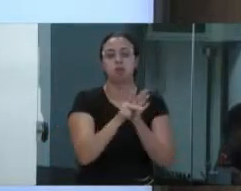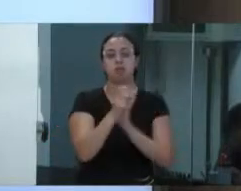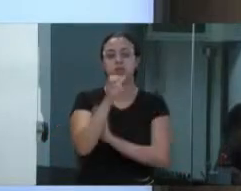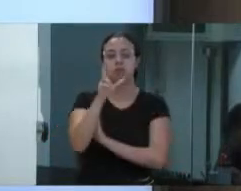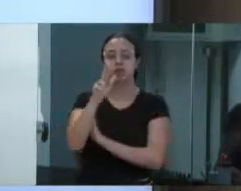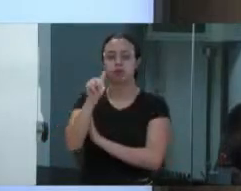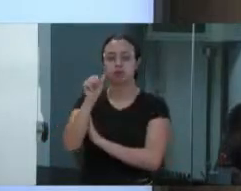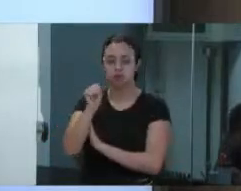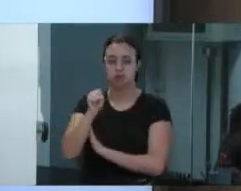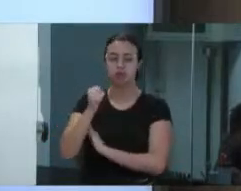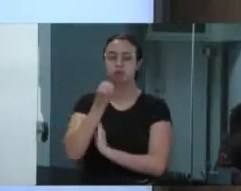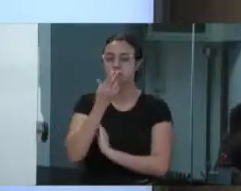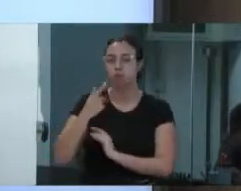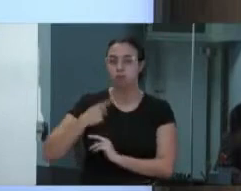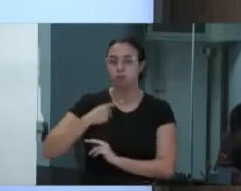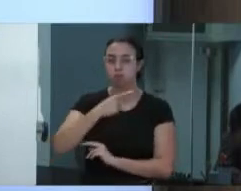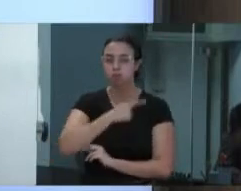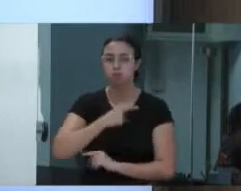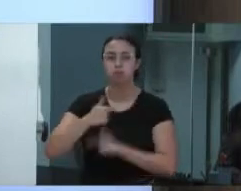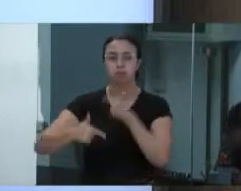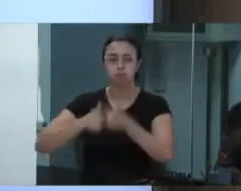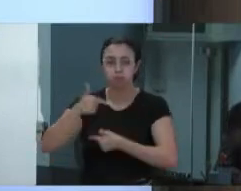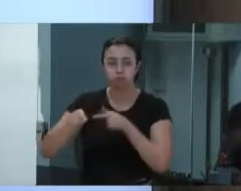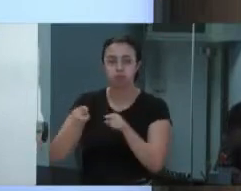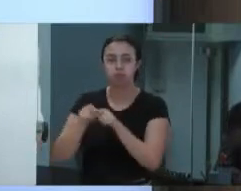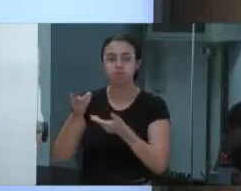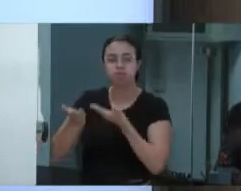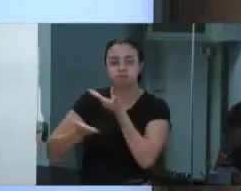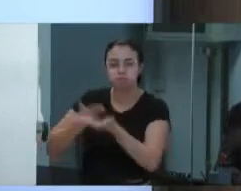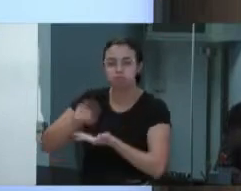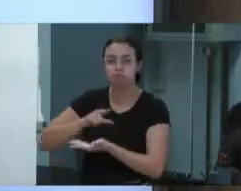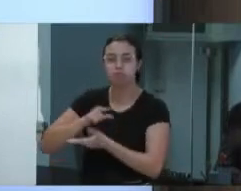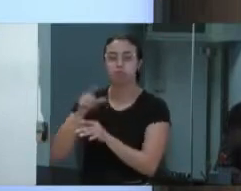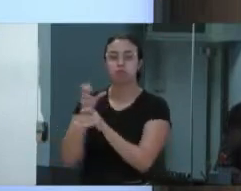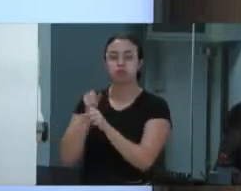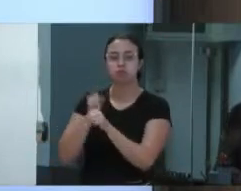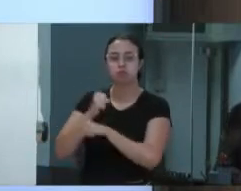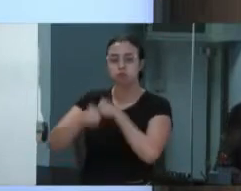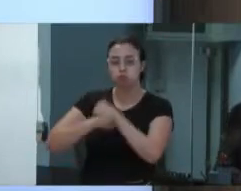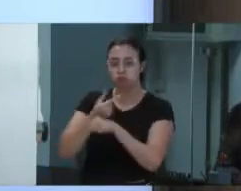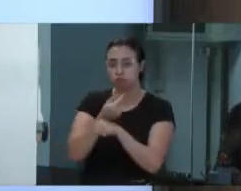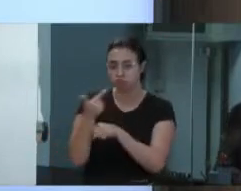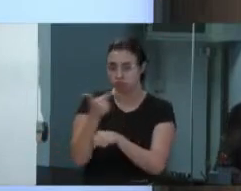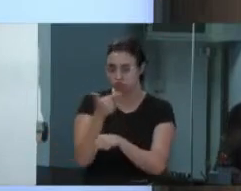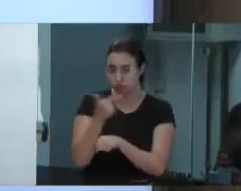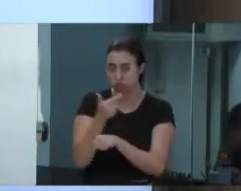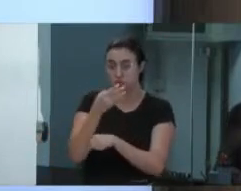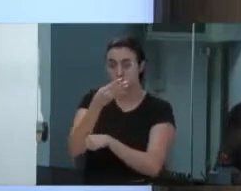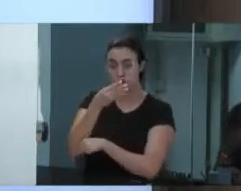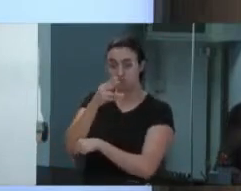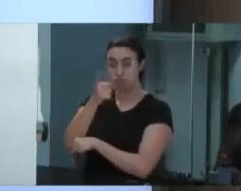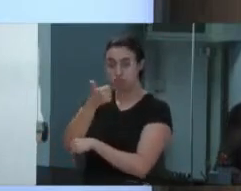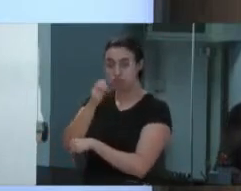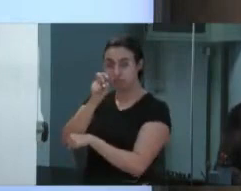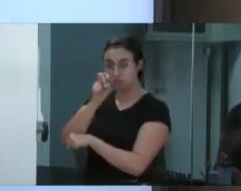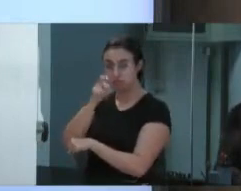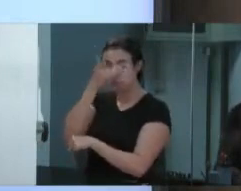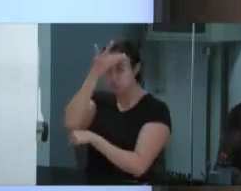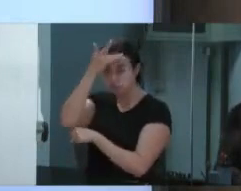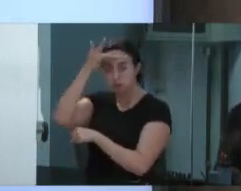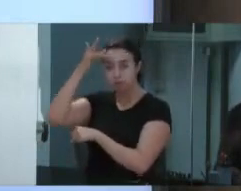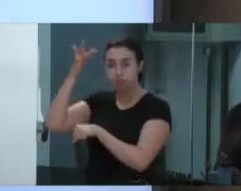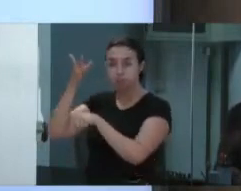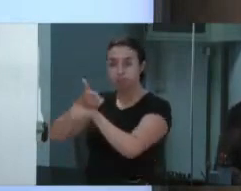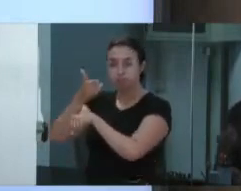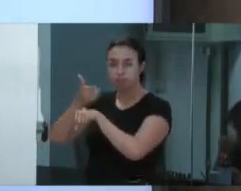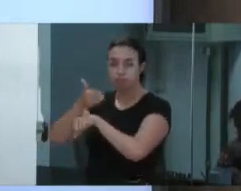Bom Pastor. Né, no serviço de convivência, a gente teve um total aí, em 2022, de 415 usuários. Chama atenção para os senhores aqui do atendimento